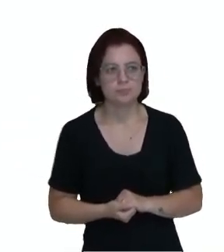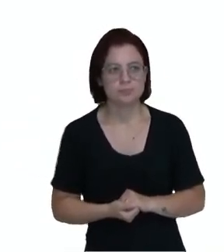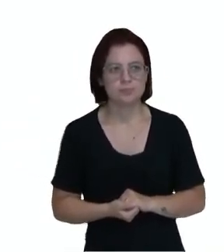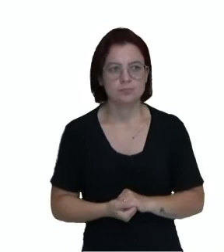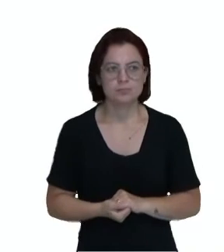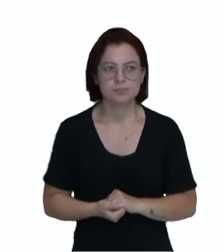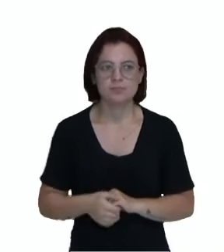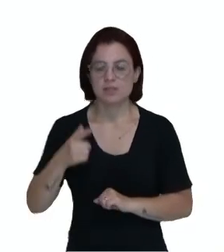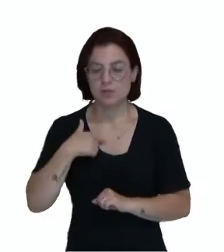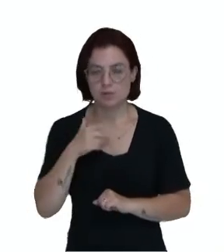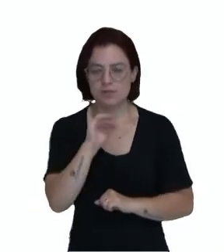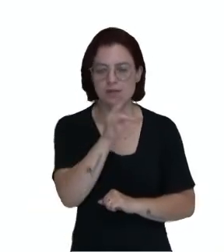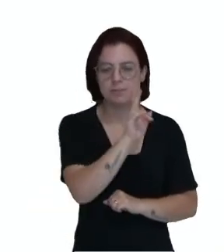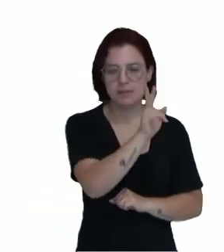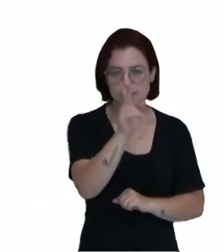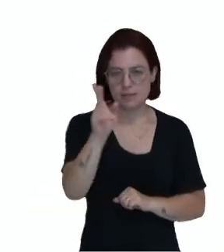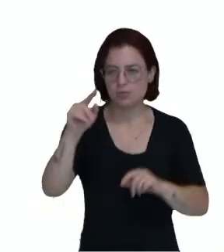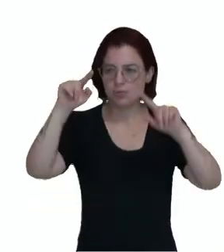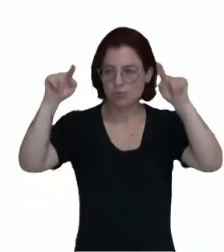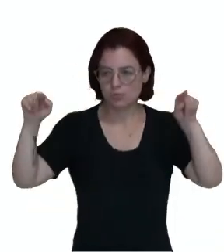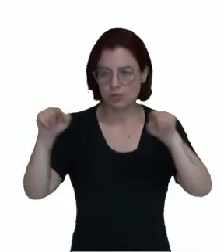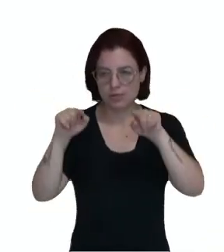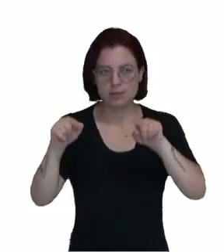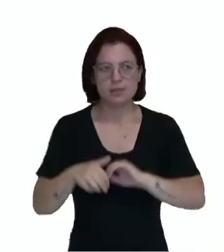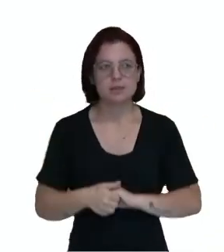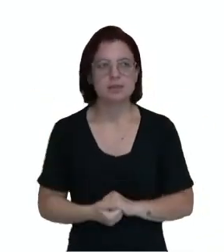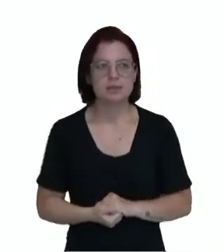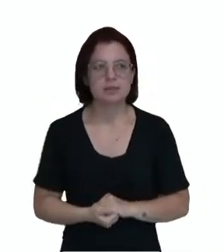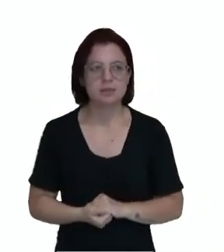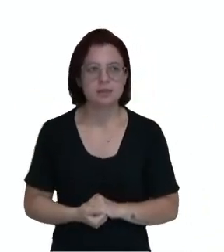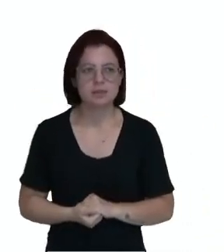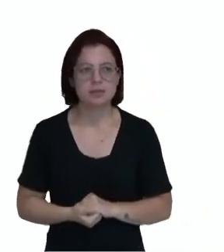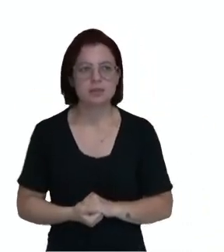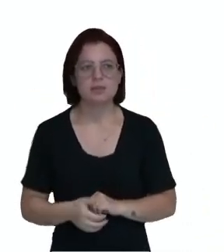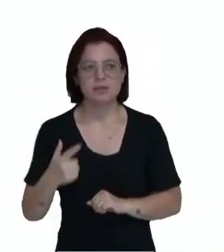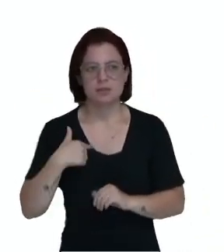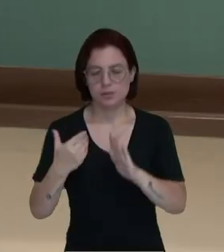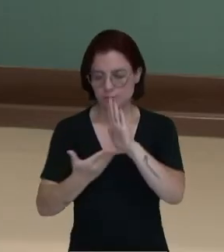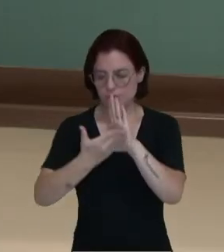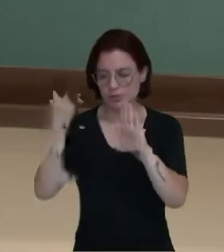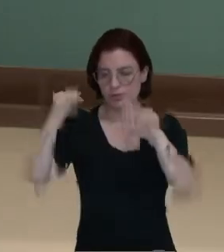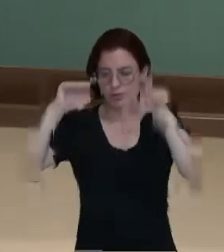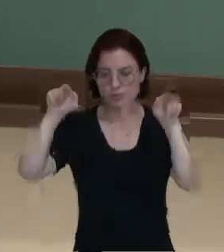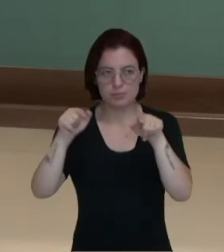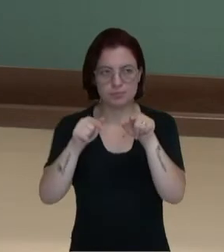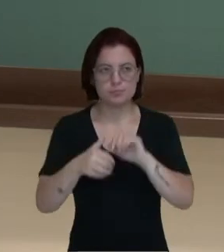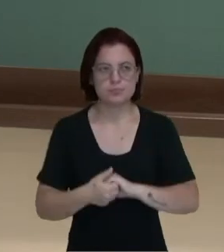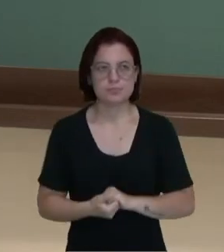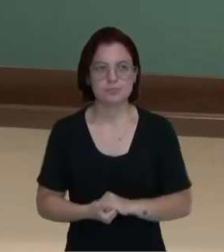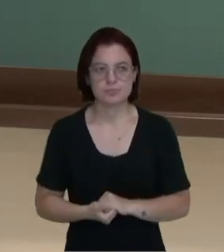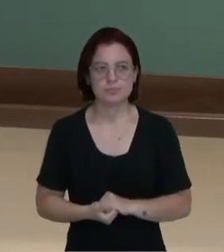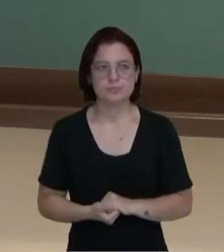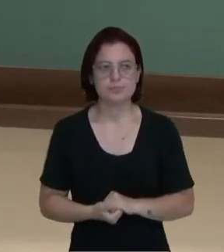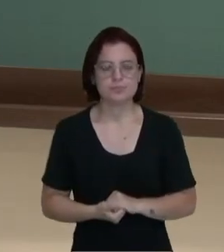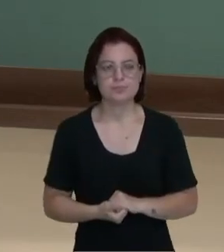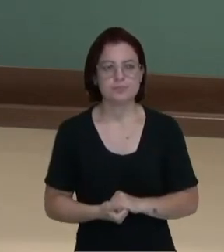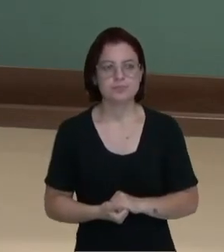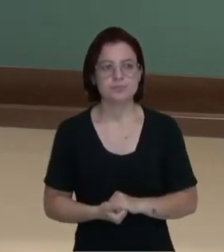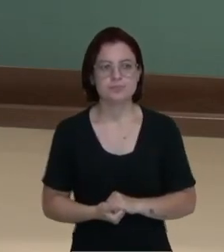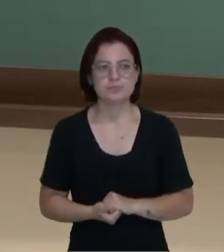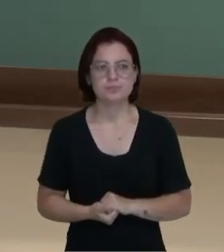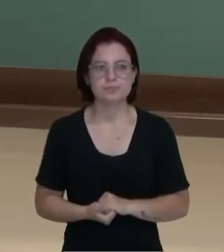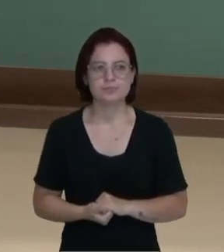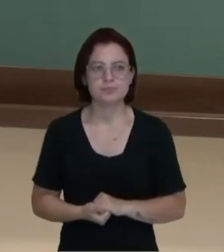percebem que eu vou mantendo, né, os colchetes. 2 mais, da onde surgiu esse 2 aqui? 5, menos